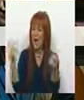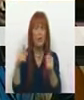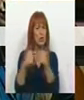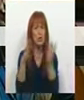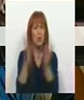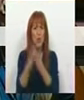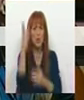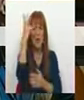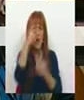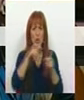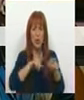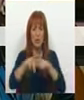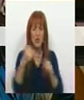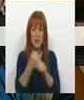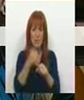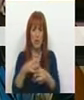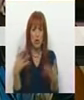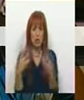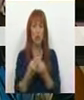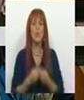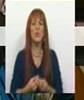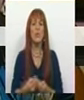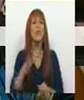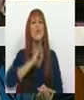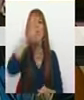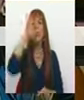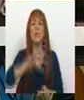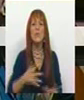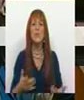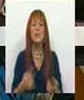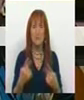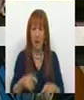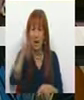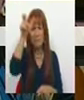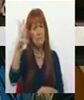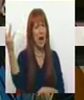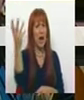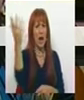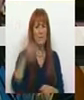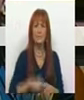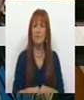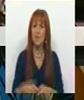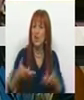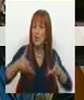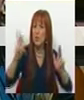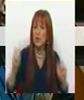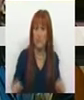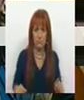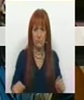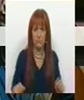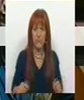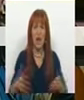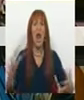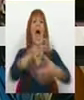ponha todos os atores políticos a trabalhar em conjunto. Senhor Ministro, está a Vossa Excelência disponível